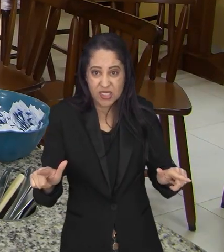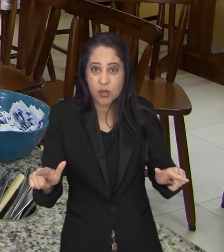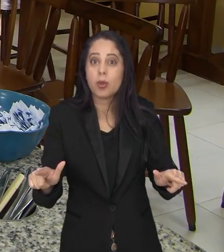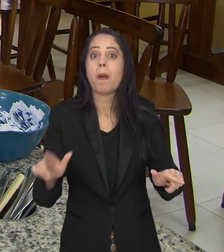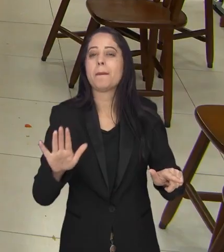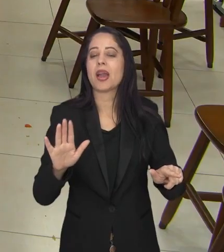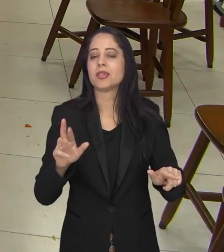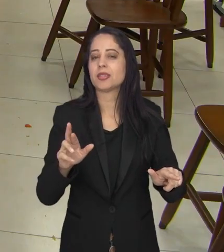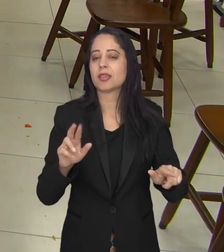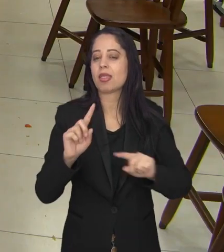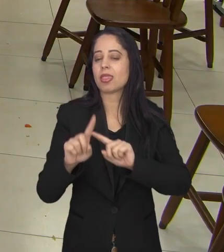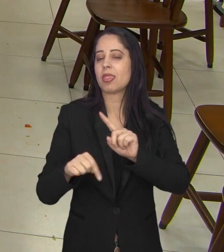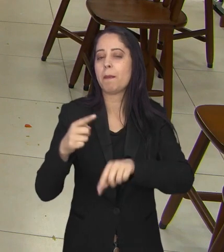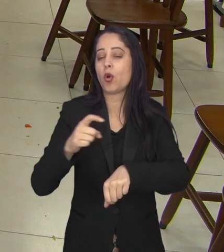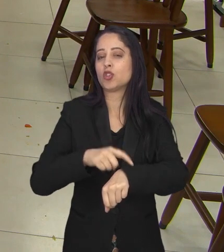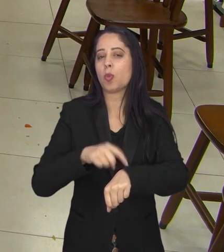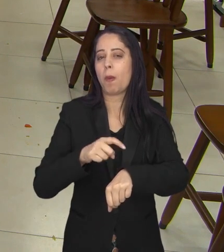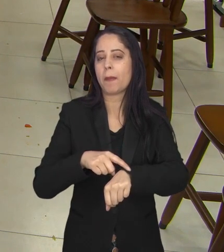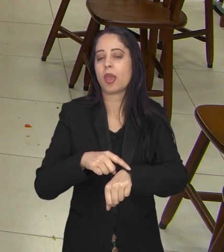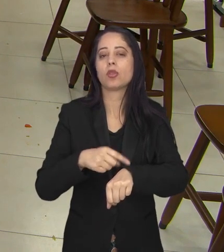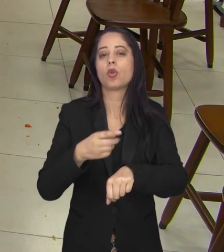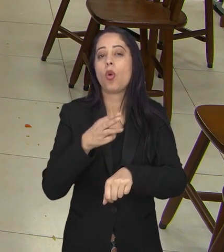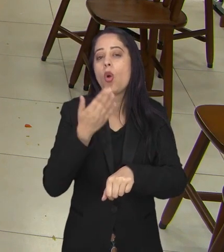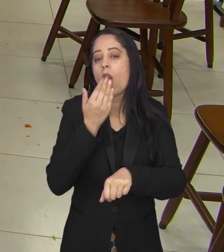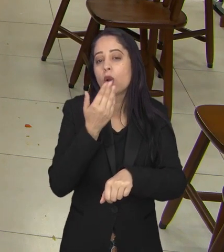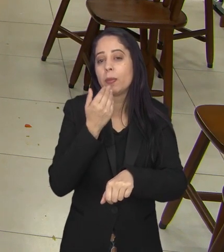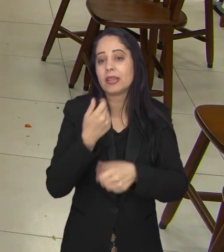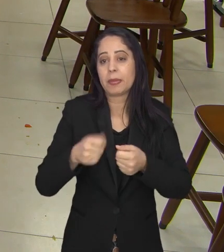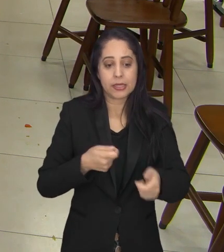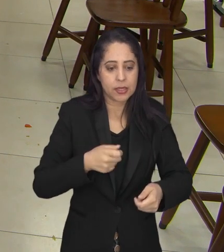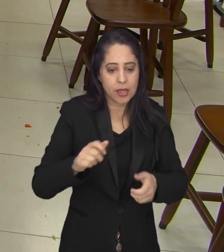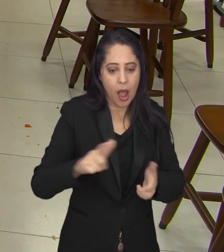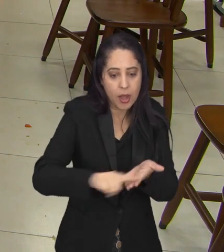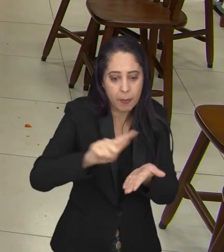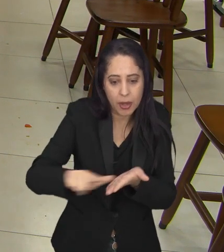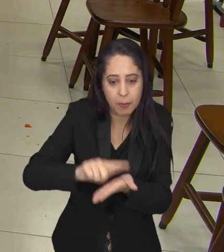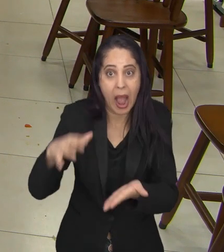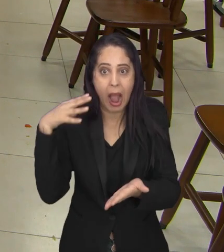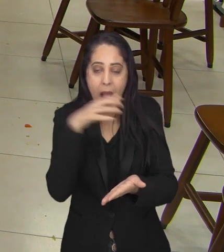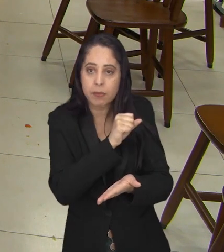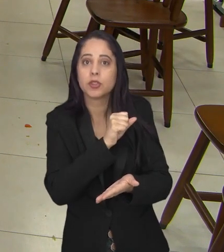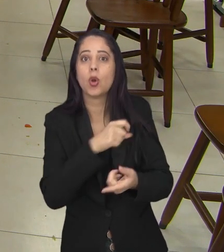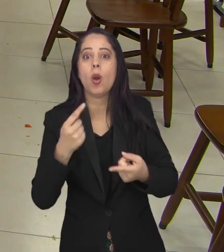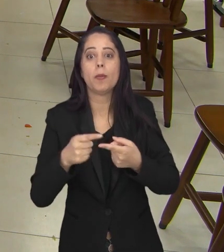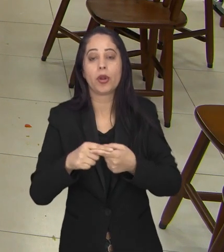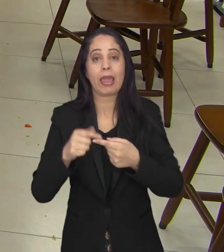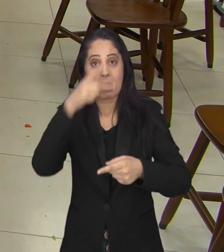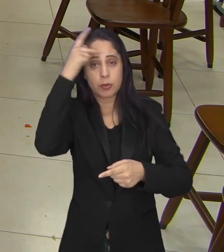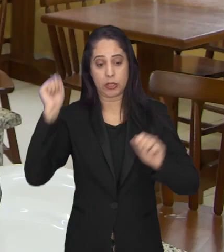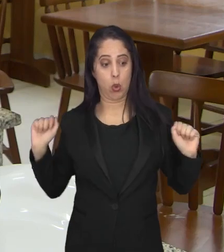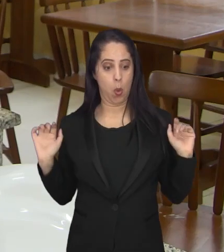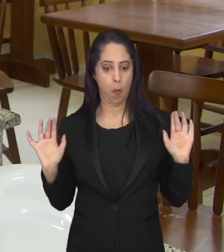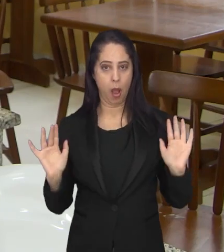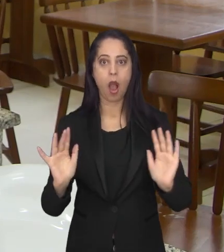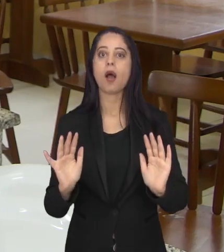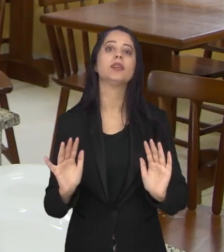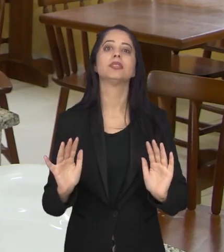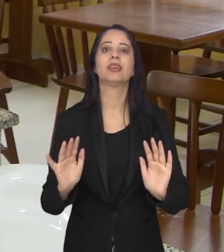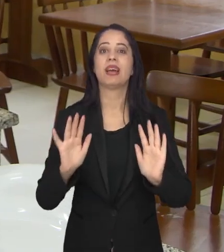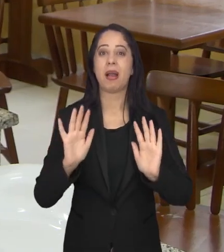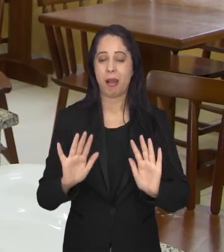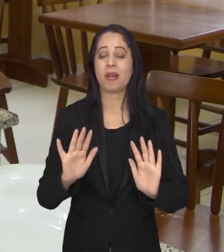E voltamos com o Tramitando Destaques. Para este último bloco, vamos exibir a reportagem que fizemos sobre o projeto da